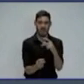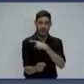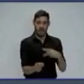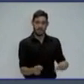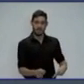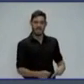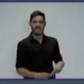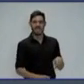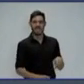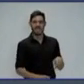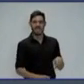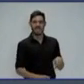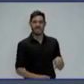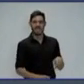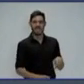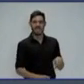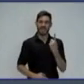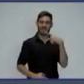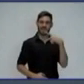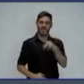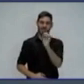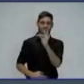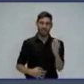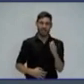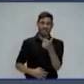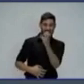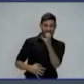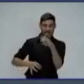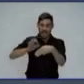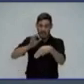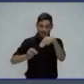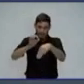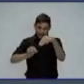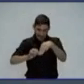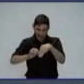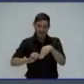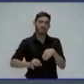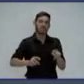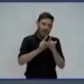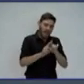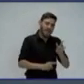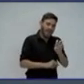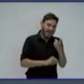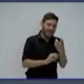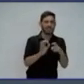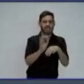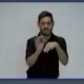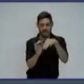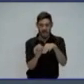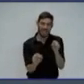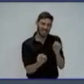no pós-88, 15 ministros e ex-ministros do Supremo Tribunal Federal atestam